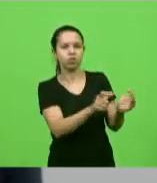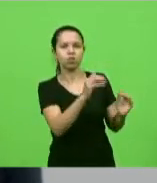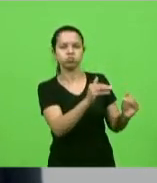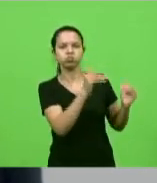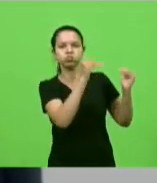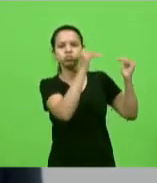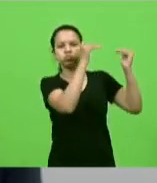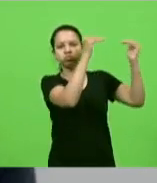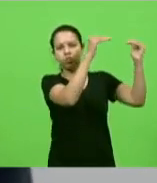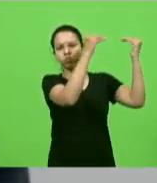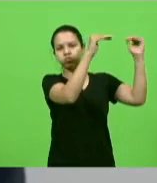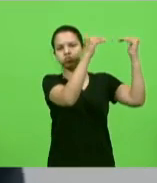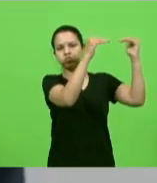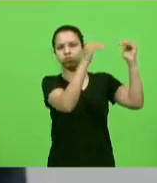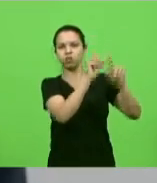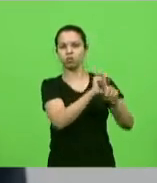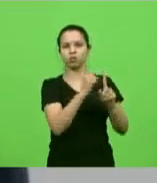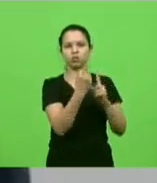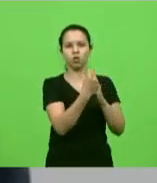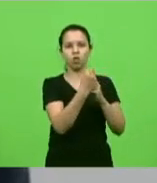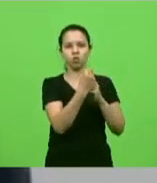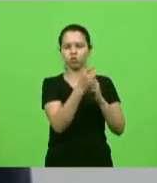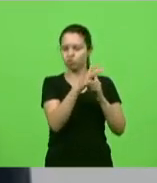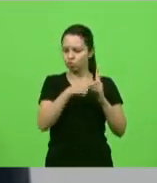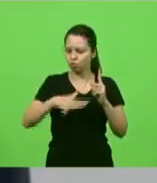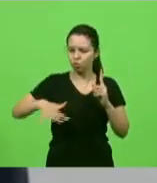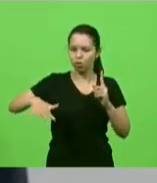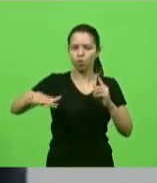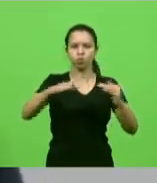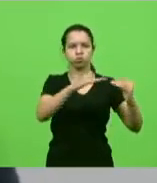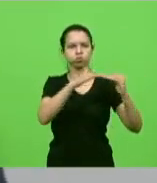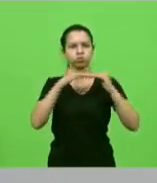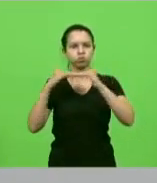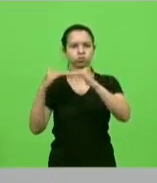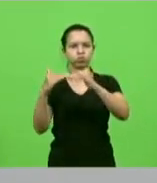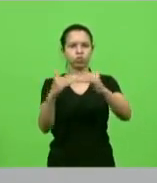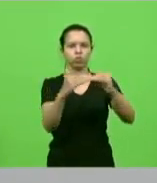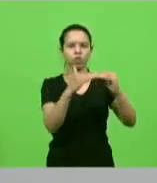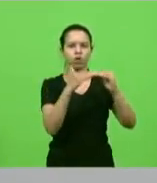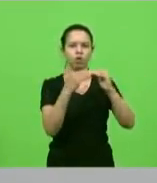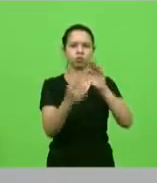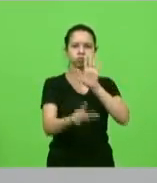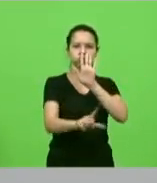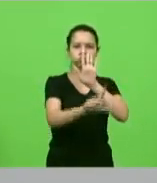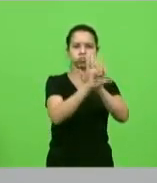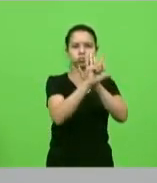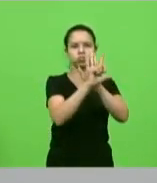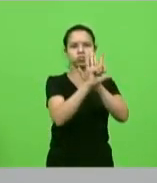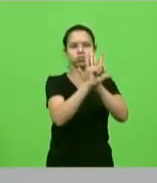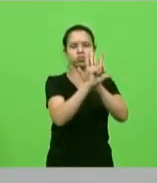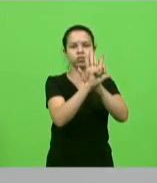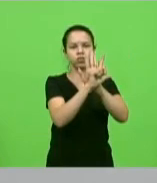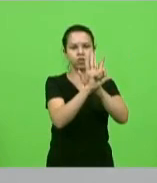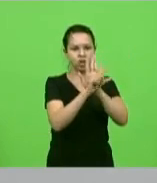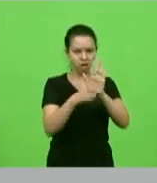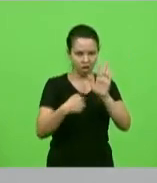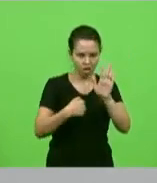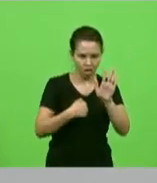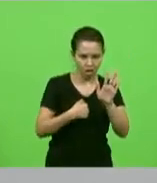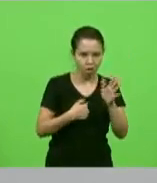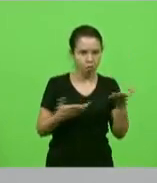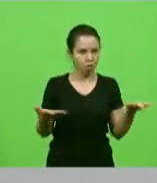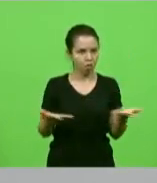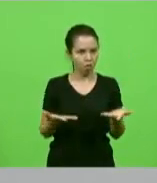da sociedade. Portanto, todos são iguais perante a lei. E não seria eu nessa oportunidade. E com a